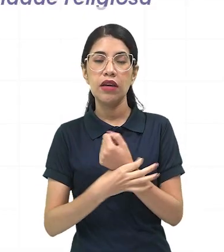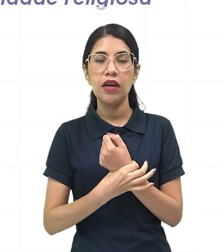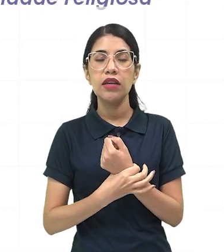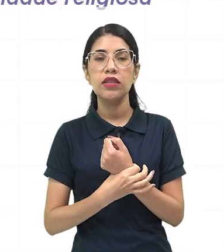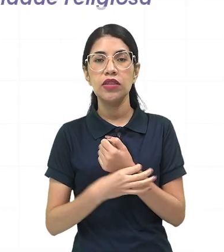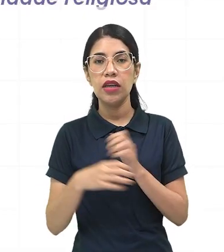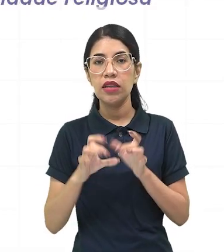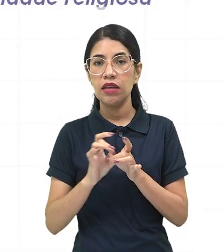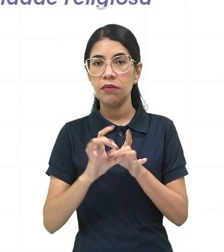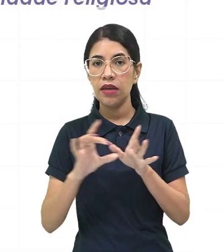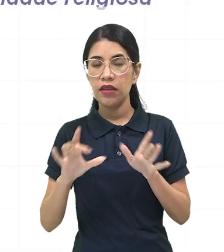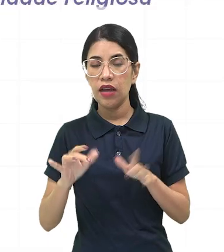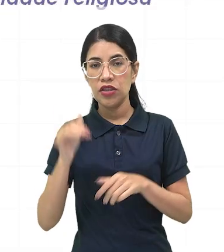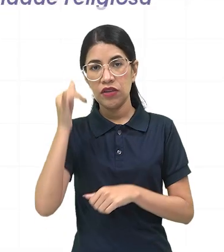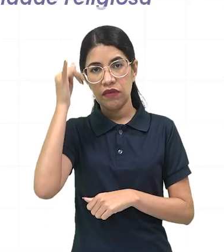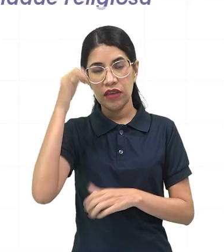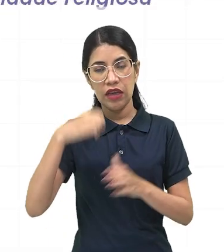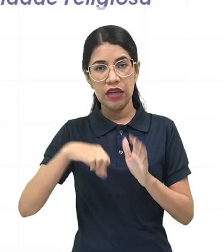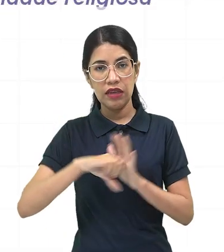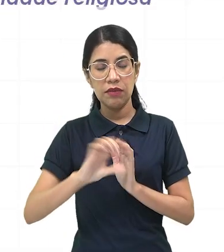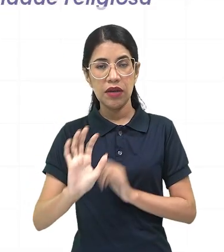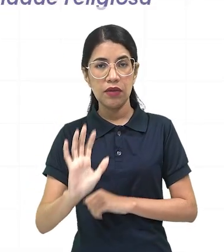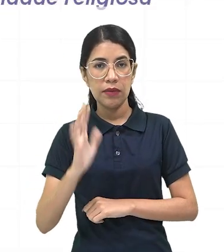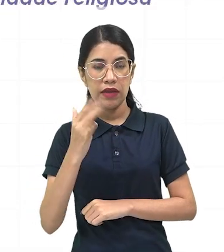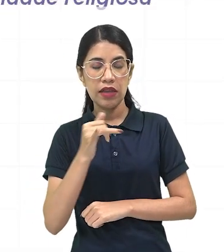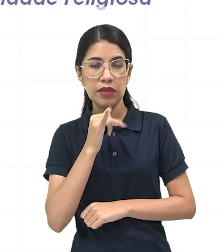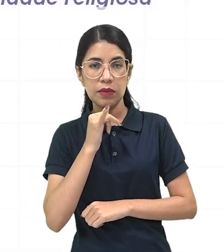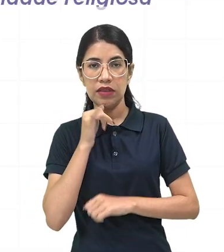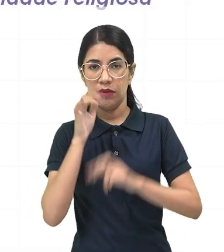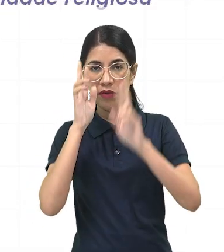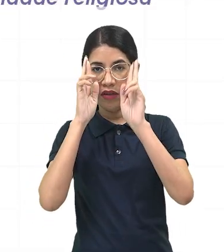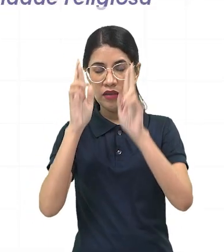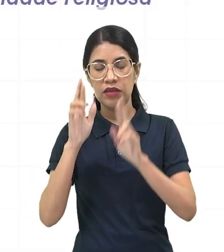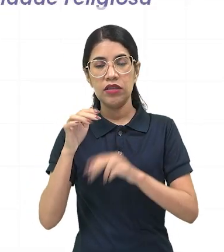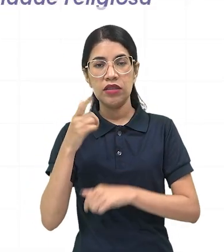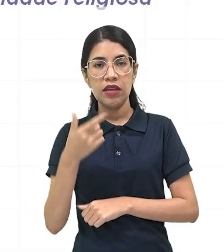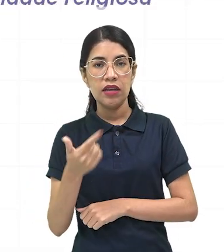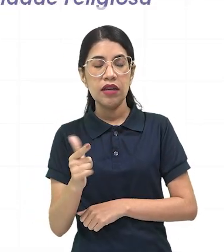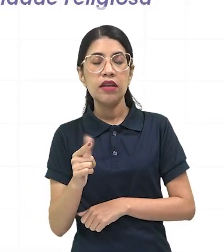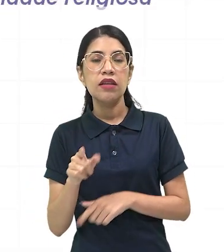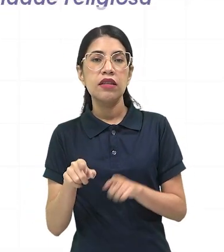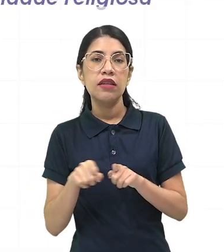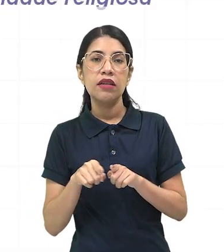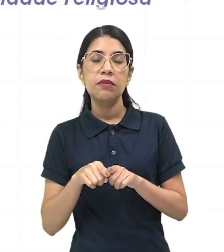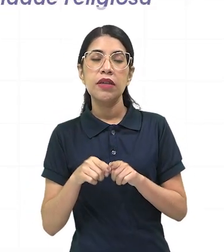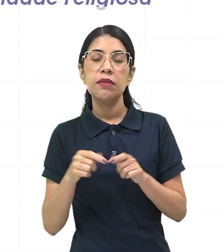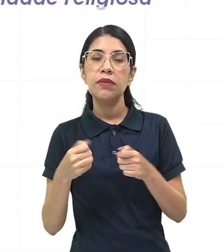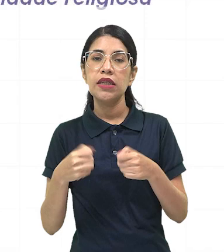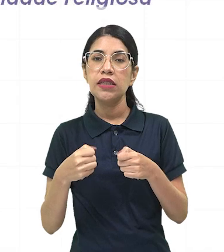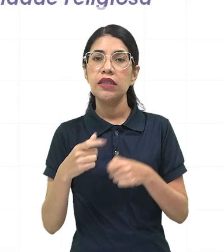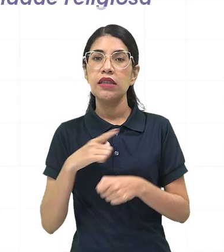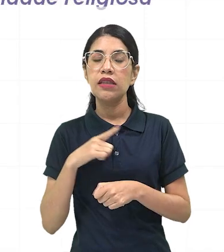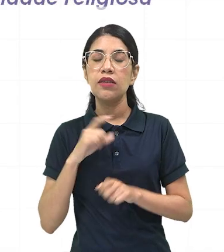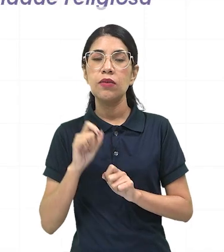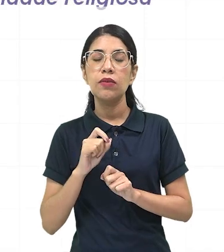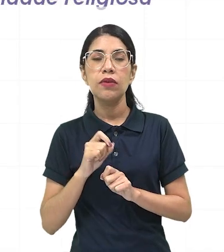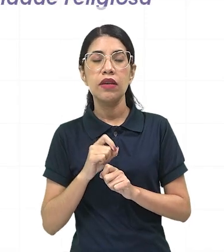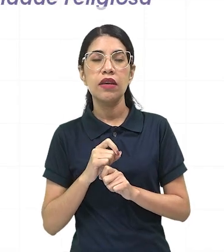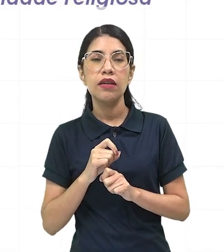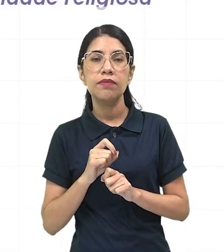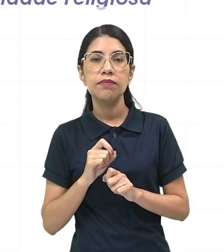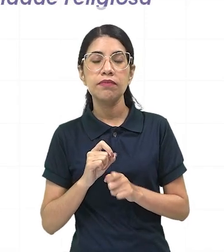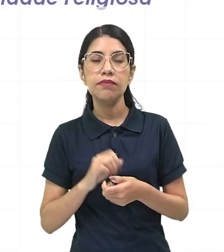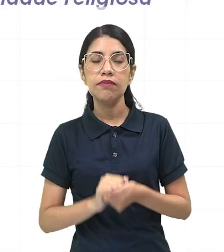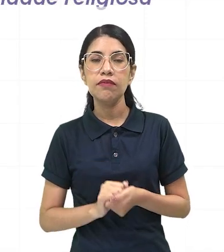liberdades e impedir crimes como o de intolerância religiosa, é fundamental a intervenção do Estado,